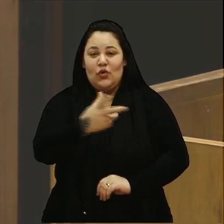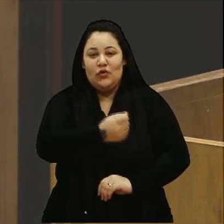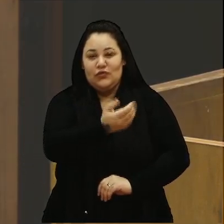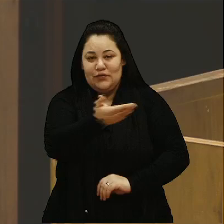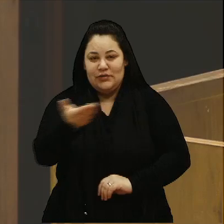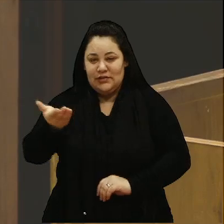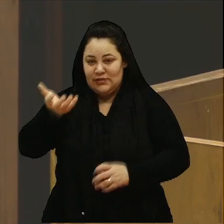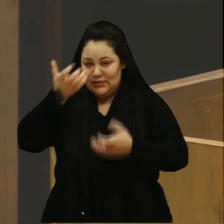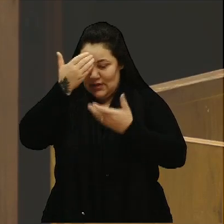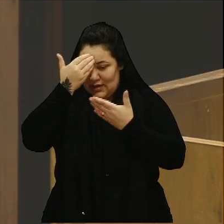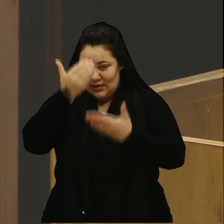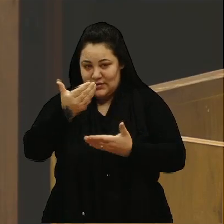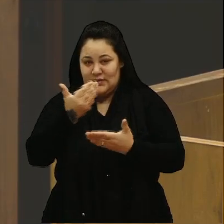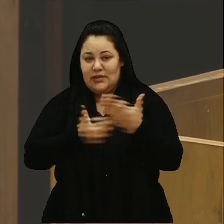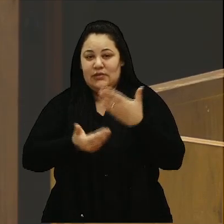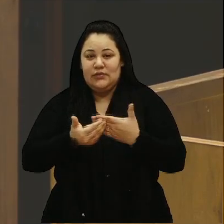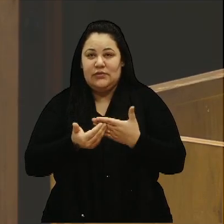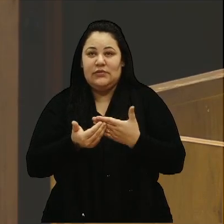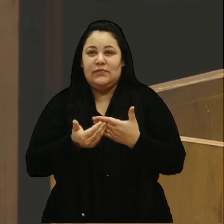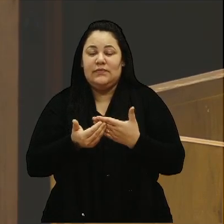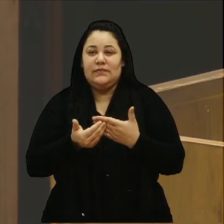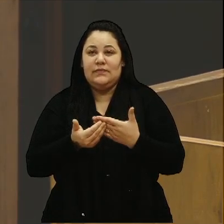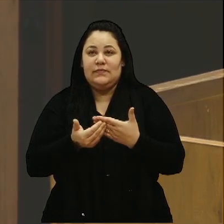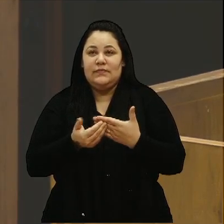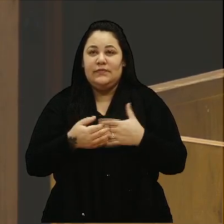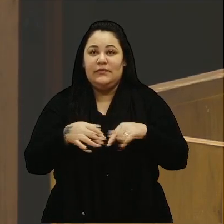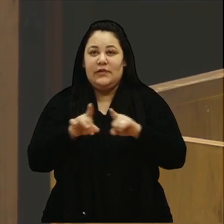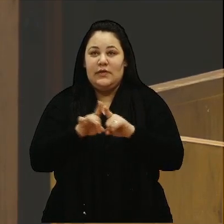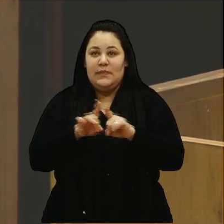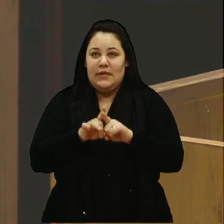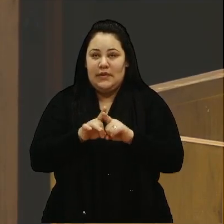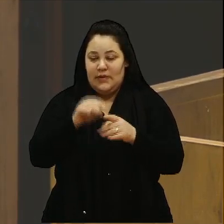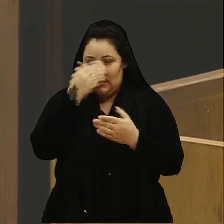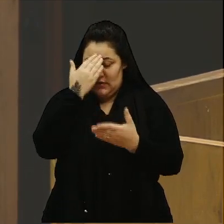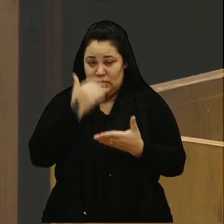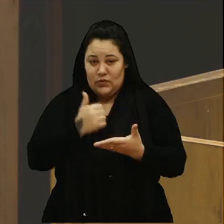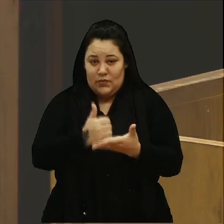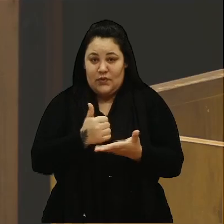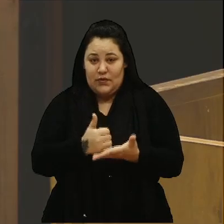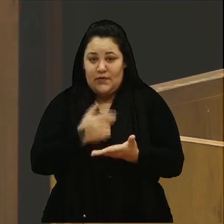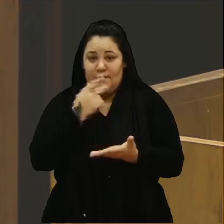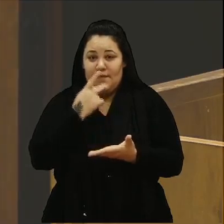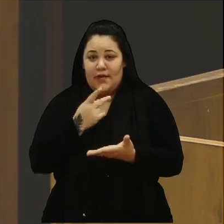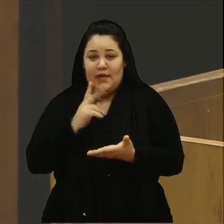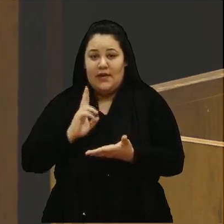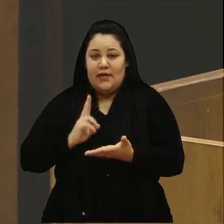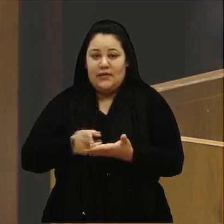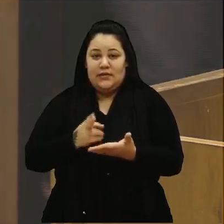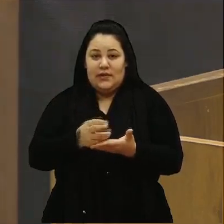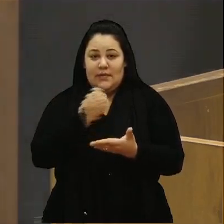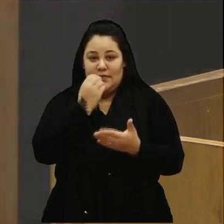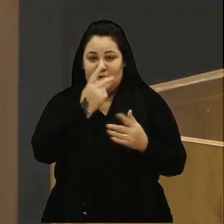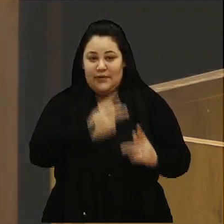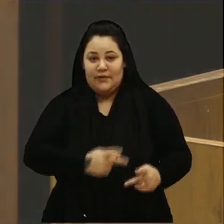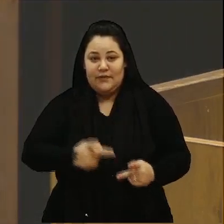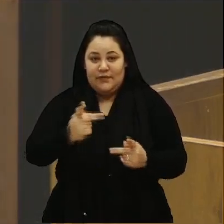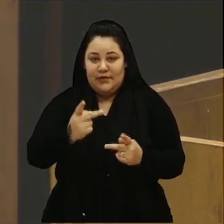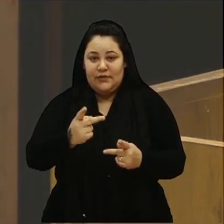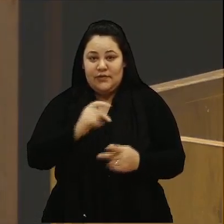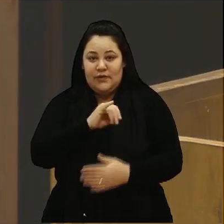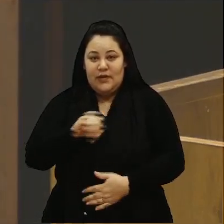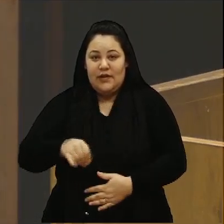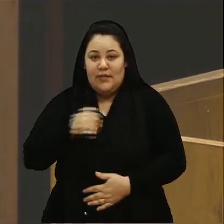agradeço a todos os demais, Agradeço o apoio e dizer que são sempre bem-vindos e aproveito